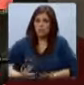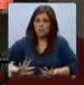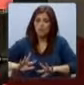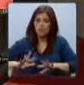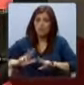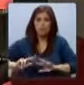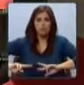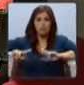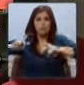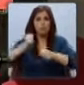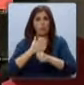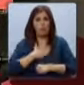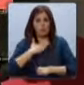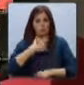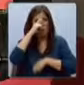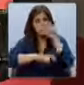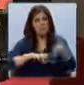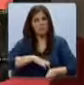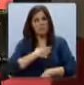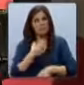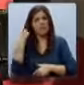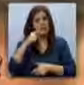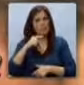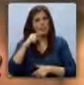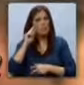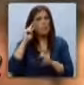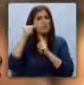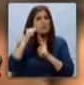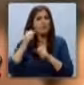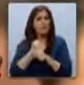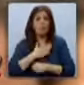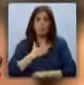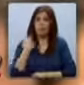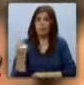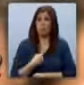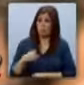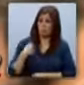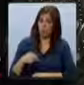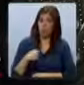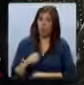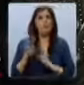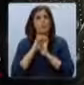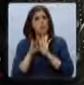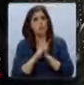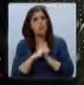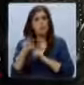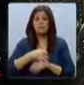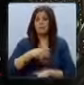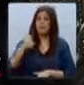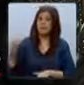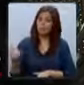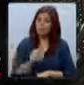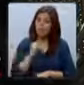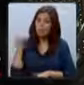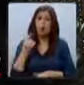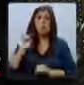de promoções para que as pessoas possam também sentir que têm Horizonte na sua carreira processo que segundo a ministra implica tempo definição de prioridades